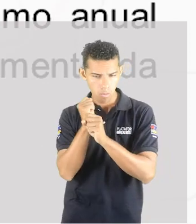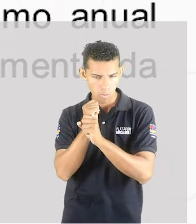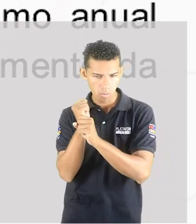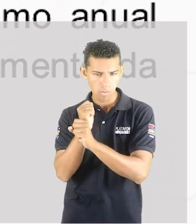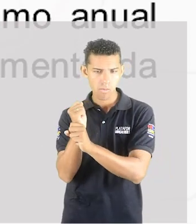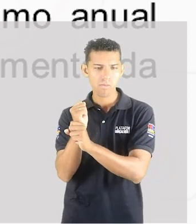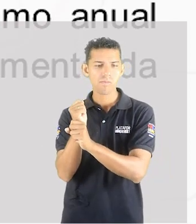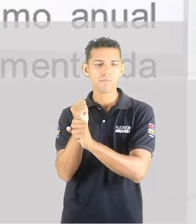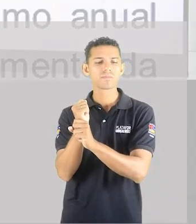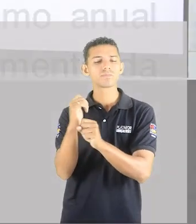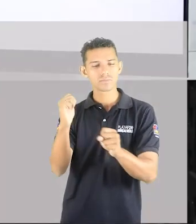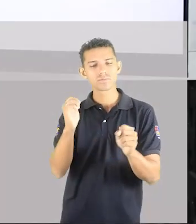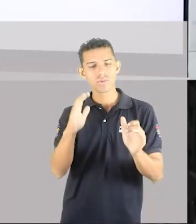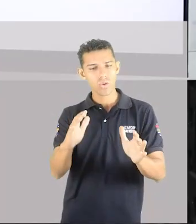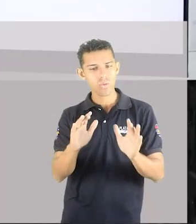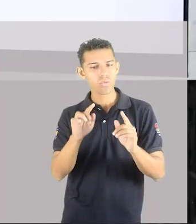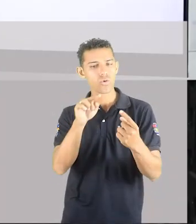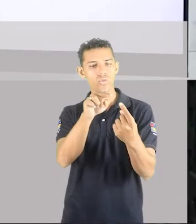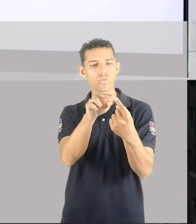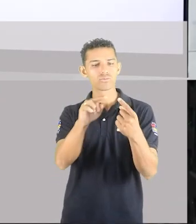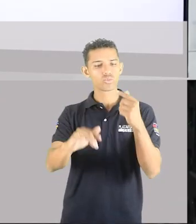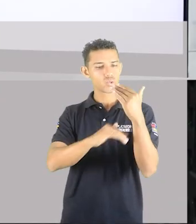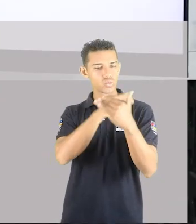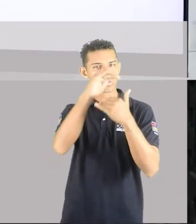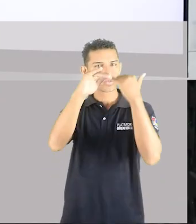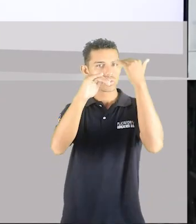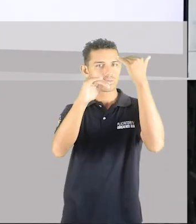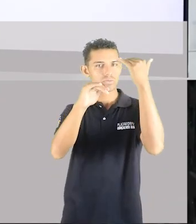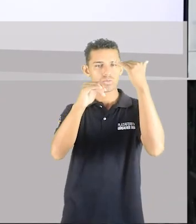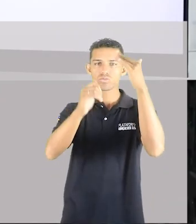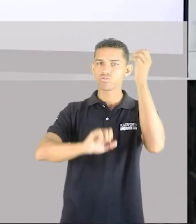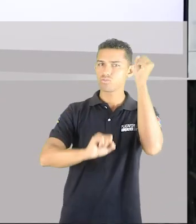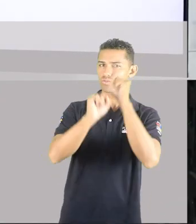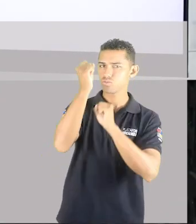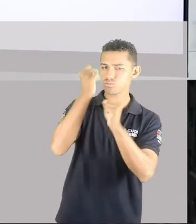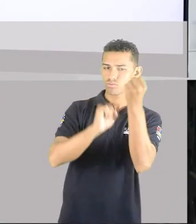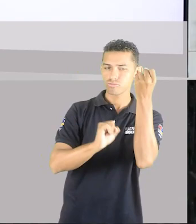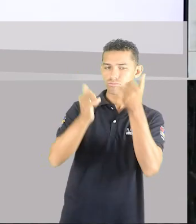como indicador do grau de desenvolvimento da indústria química de um país.